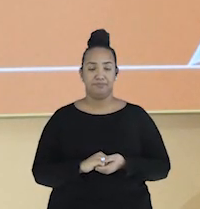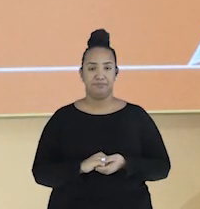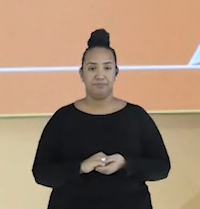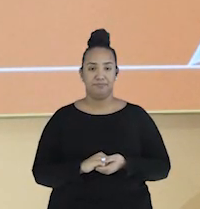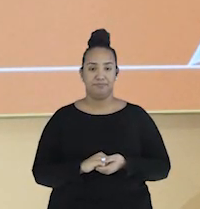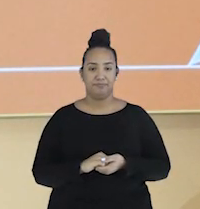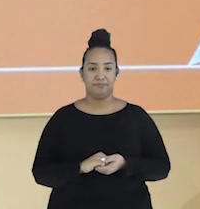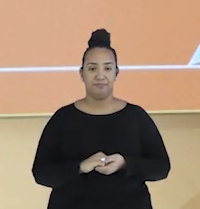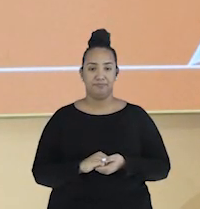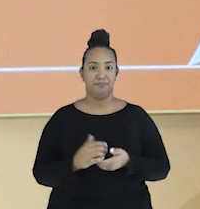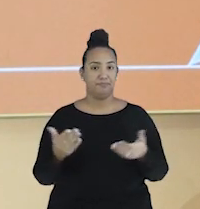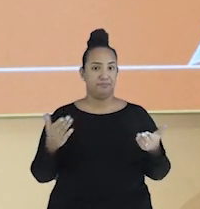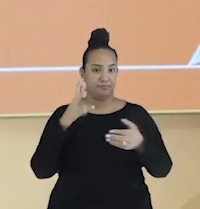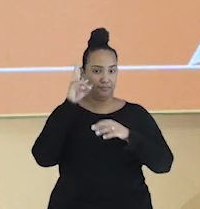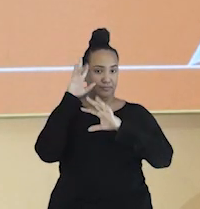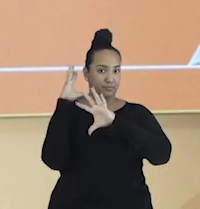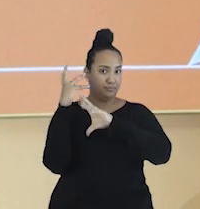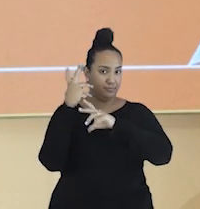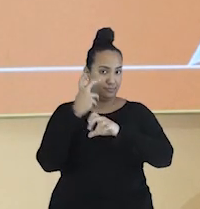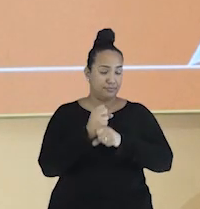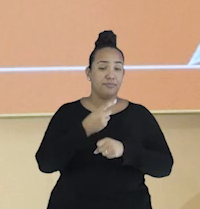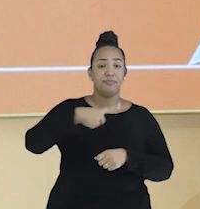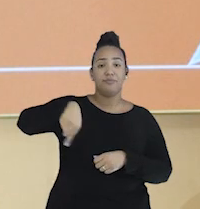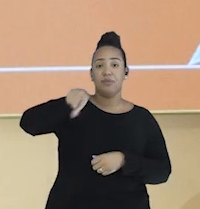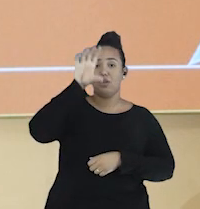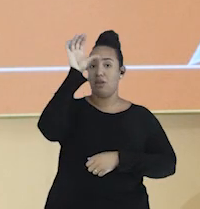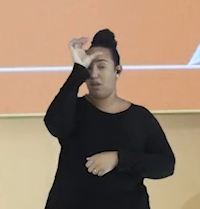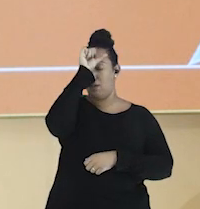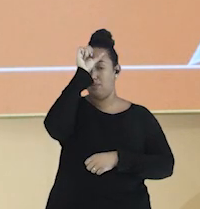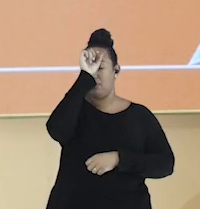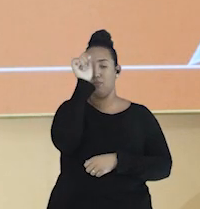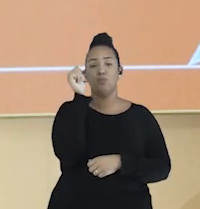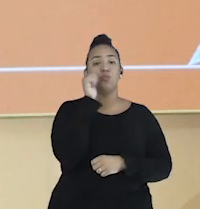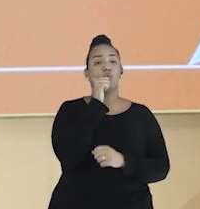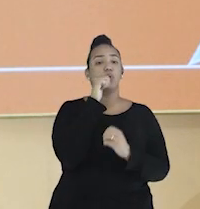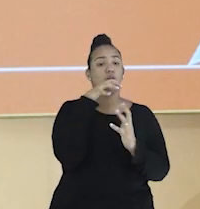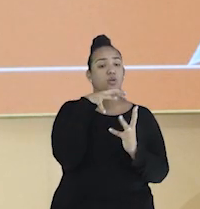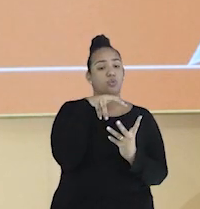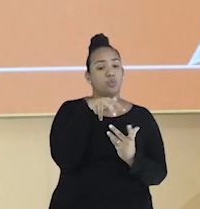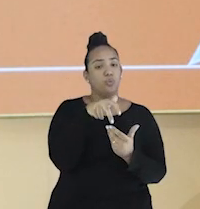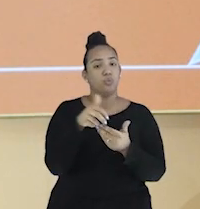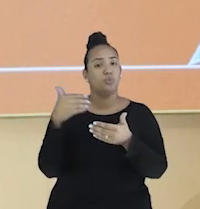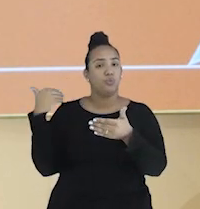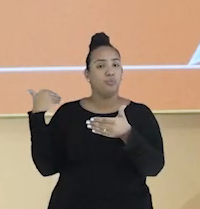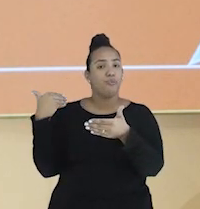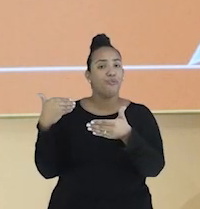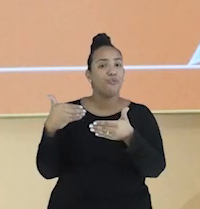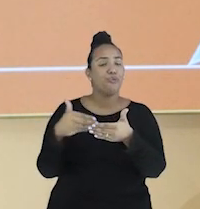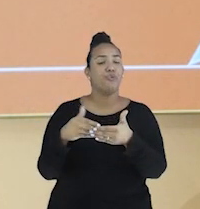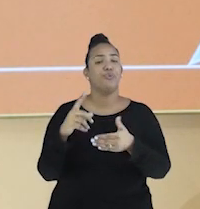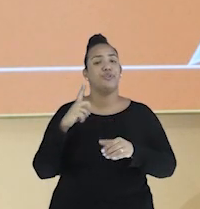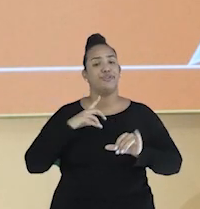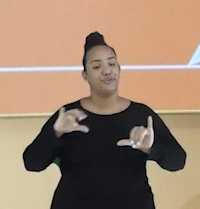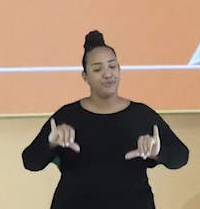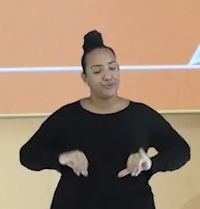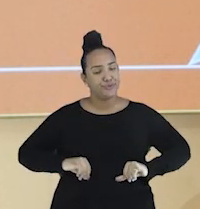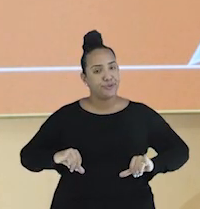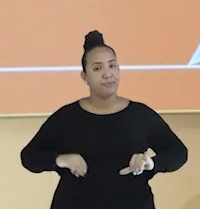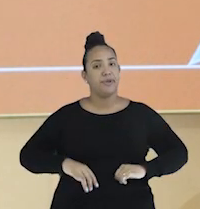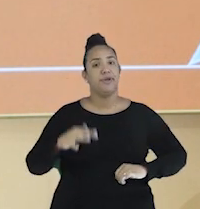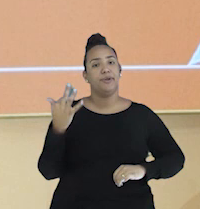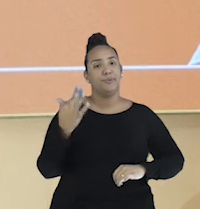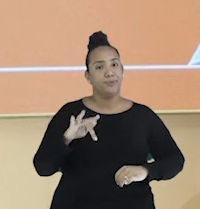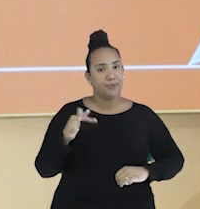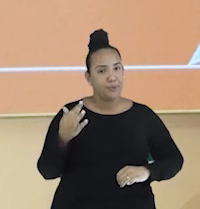recapitular? Compreendemos que a trajetória das mulheres no mundo foi marcada por dor, sofrimento e